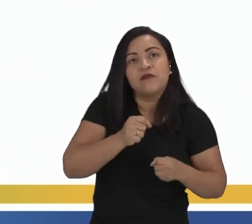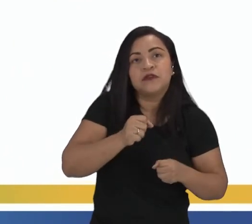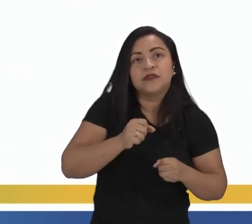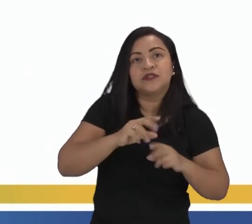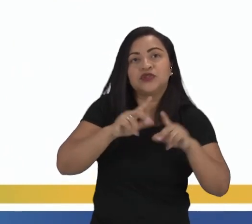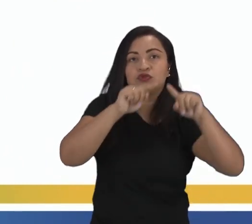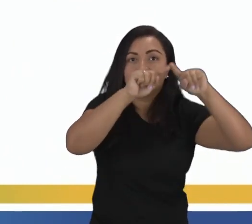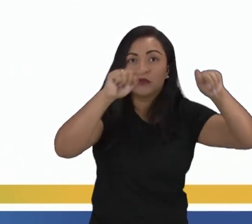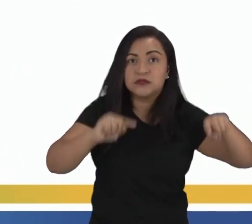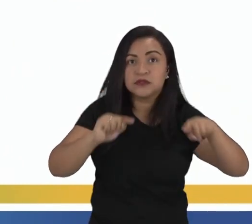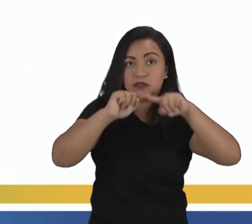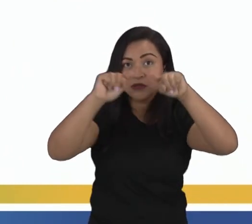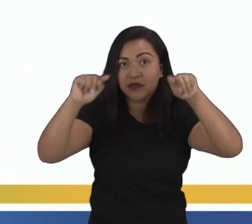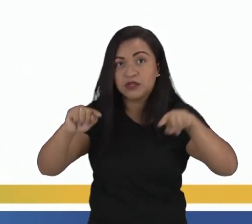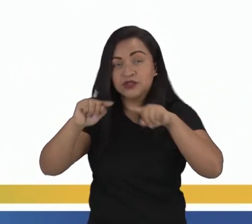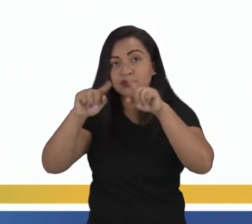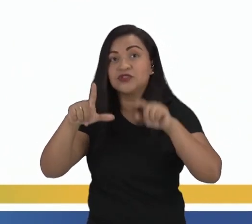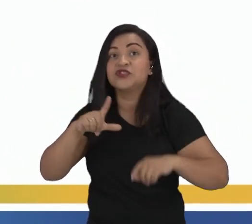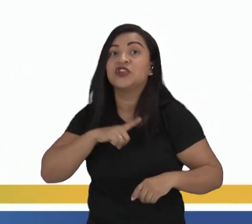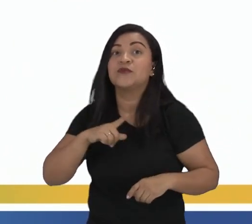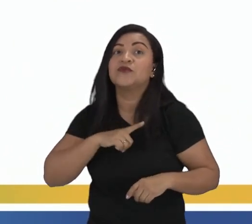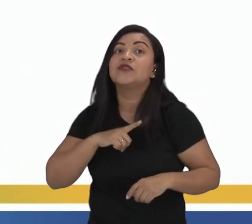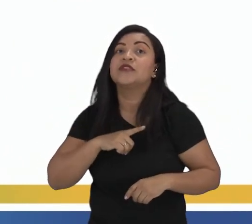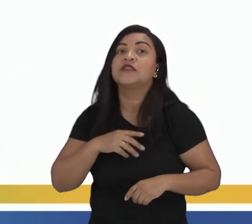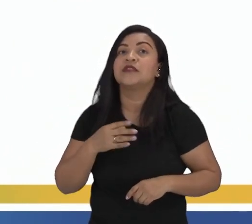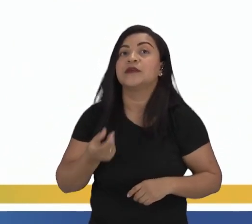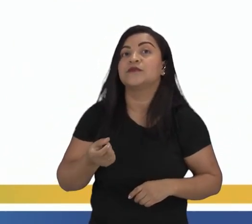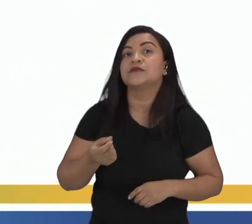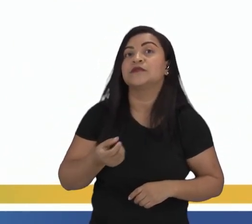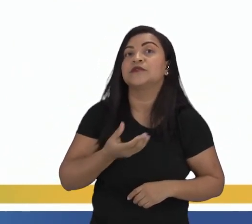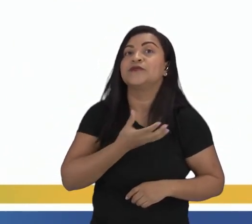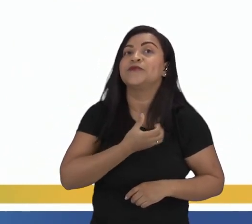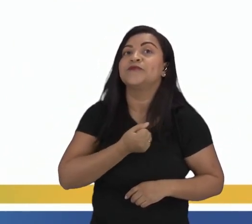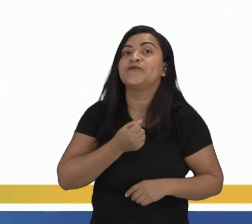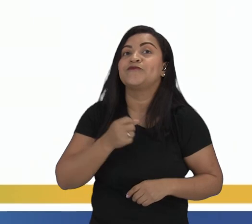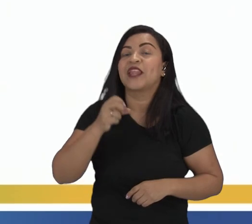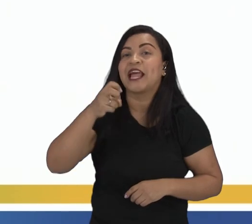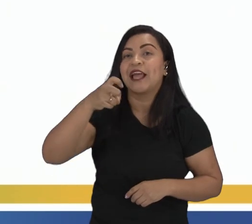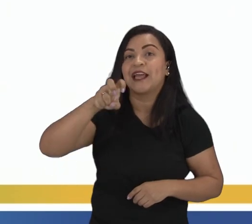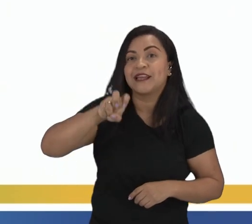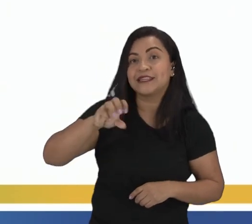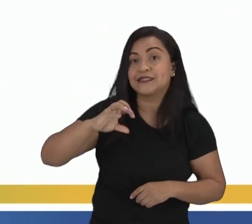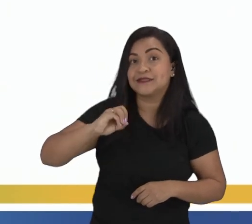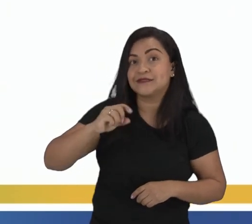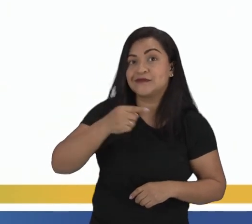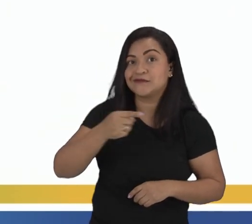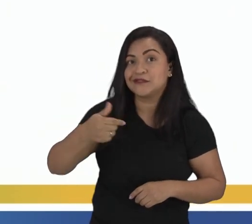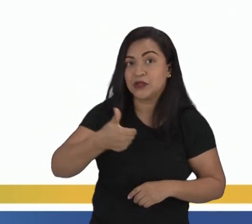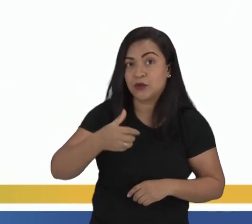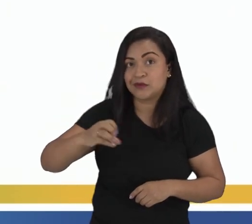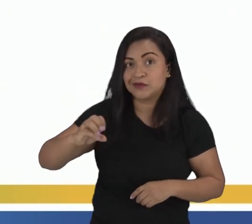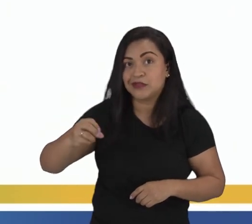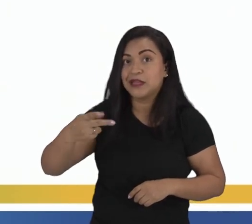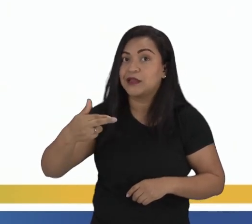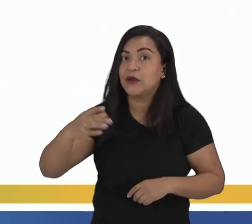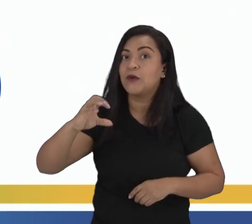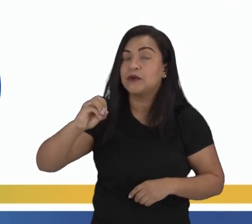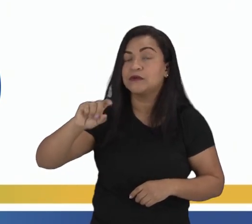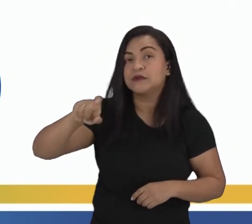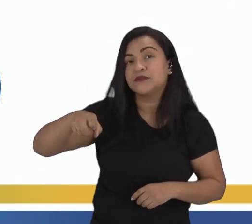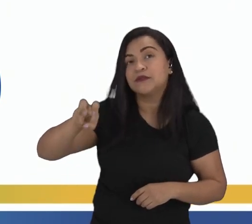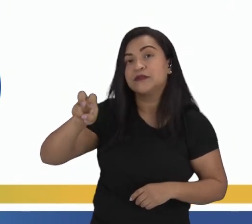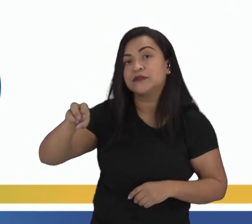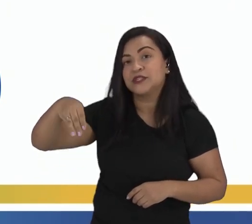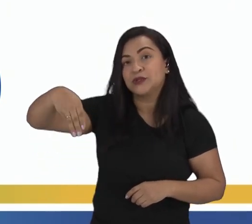temos aí uma aceleração, então, de 0,5 metros por segundo ao quadrado. Tudo bem? Então,